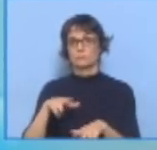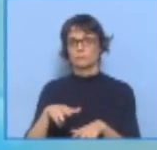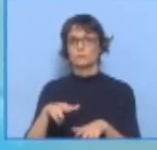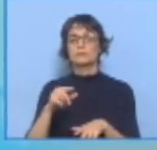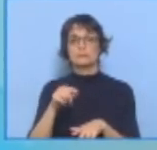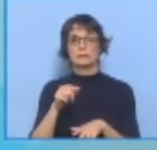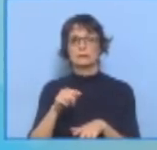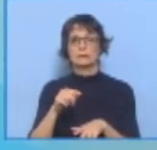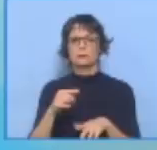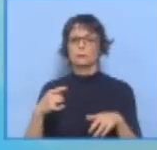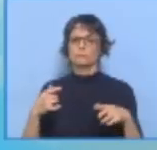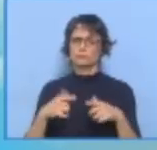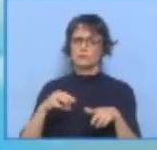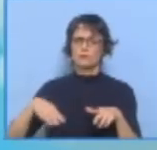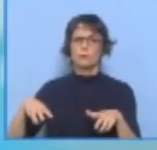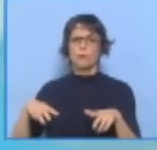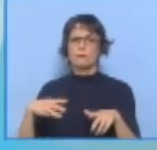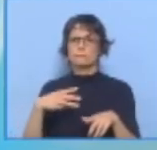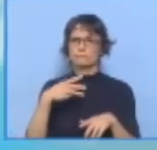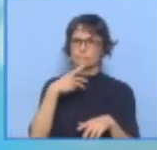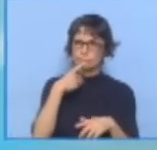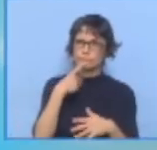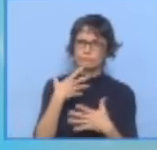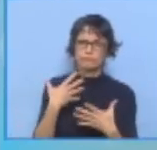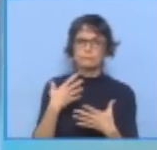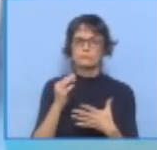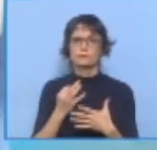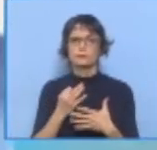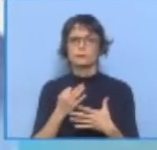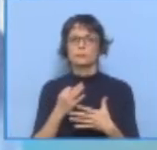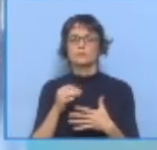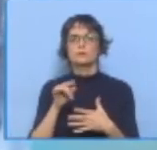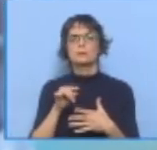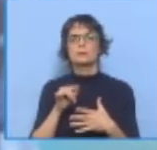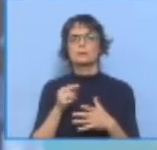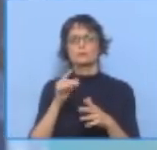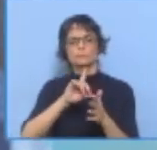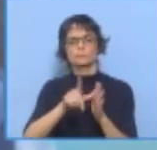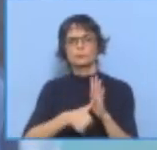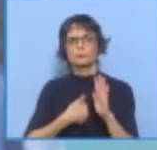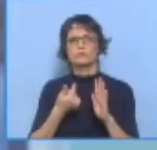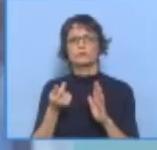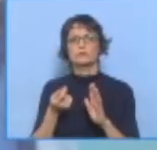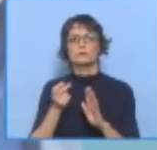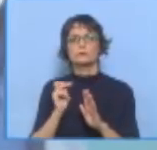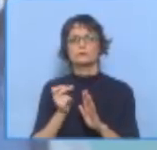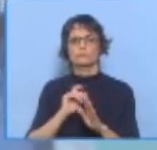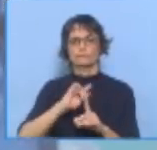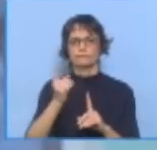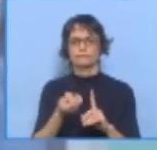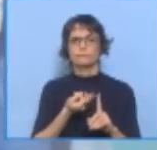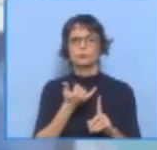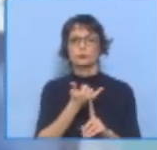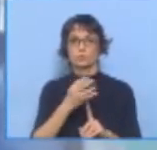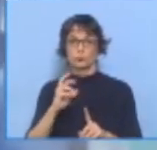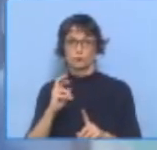linguagem uniforme. É esse o projeto em curso desde 2012, coordenado por Dom Anacleto Oliveira, Bispo de Viana do Castelo, que está hoje